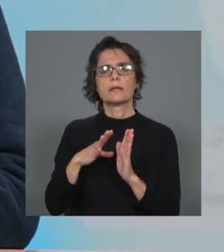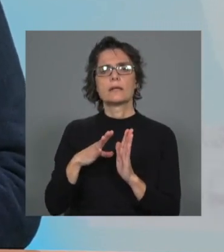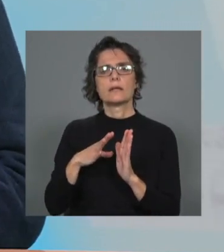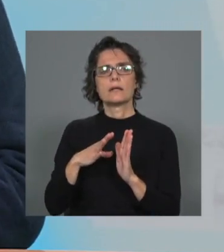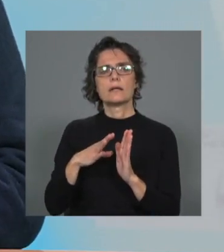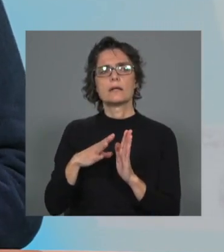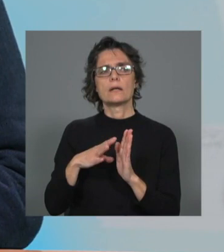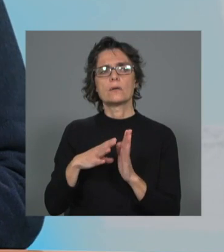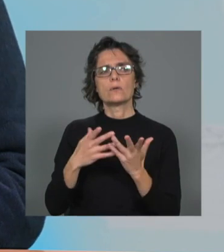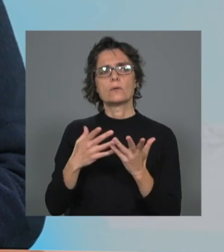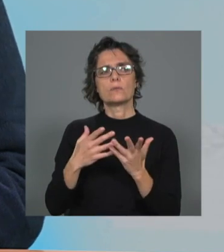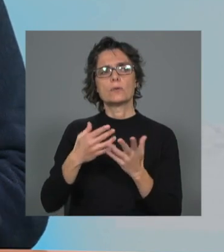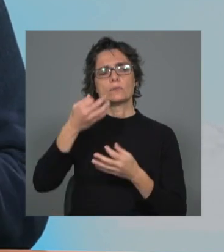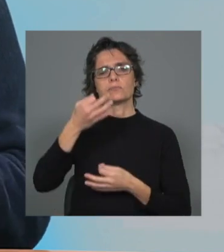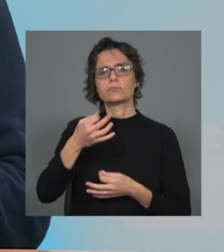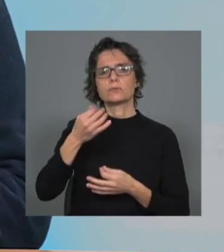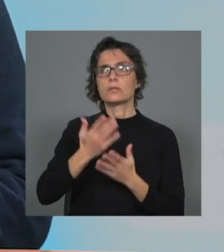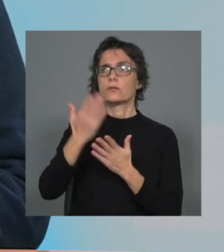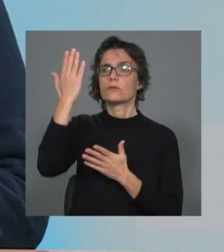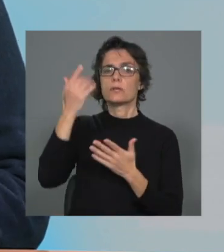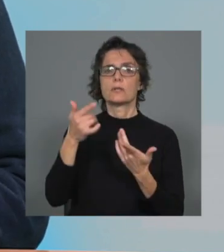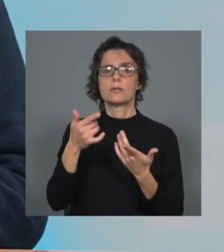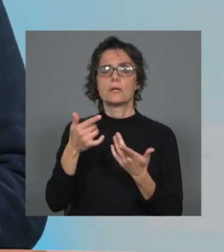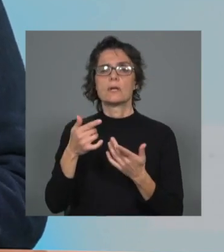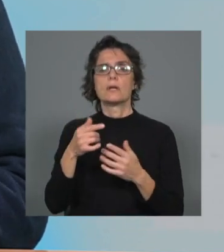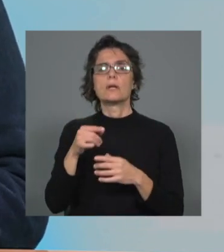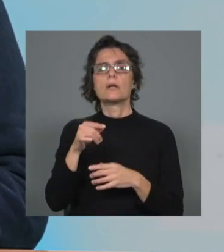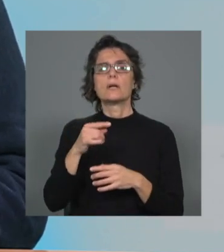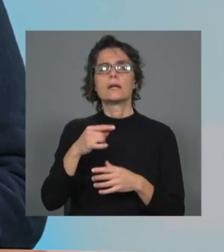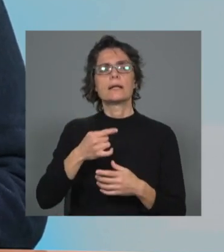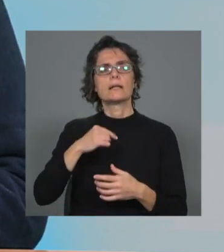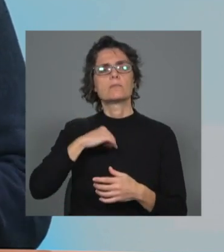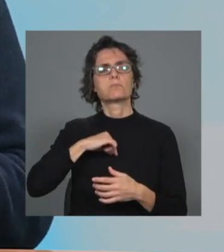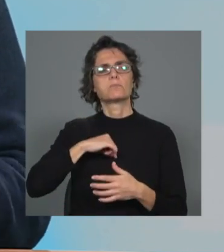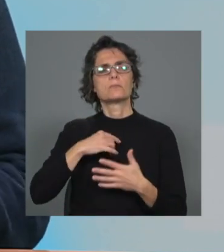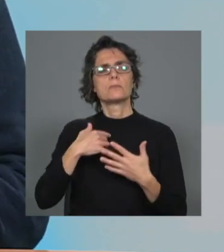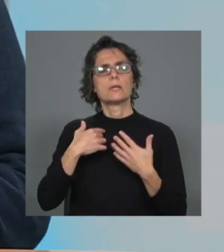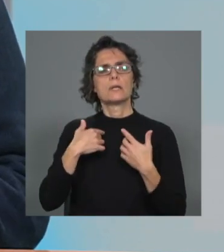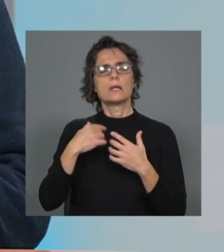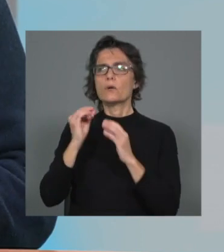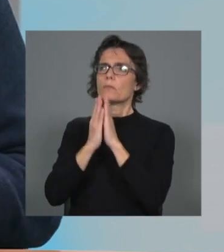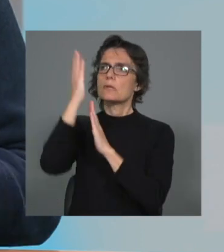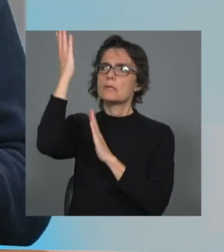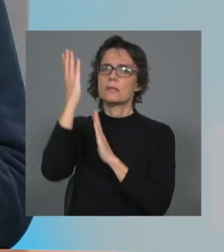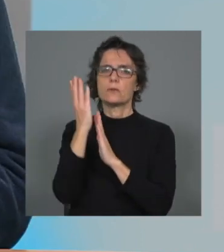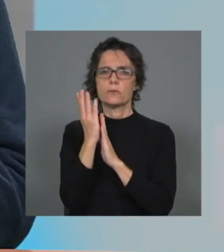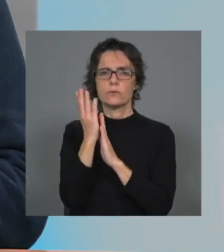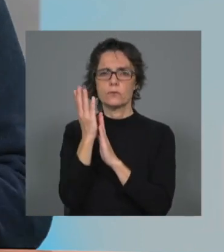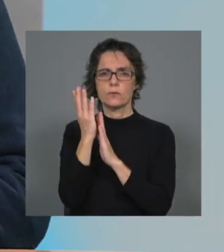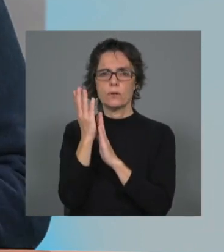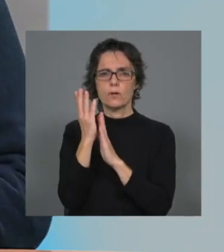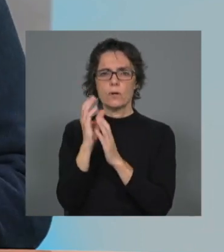é aquilo que nós em teologia chamamos a kenose, é este esvaziamento, este rebaixamento do Deus que se faz